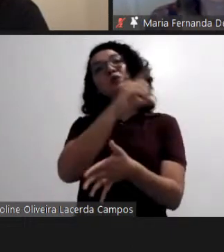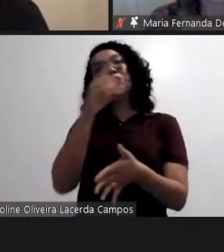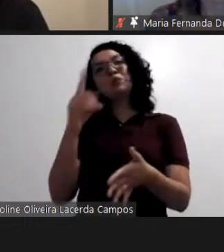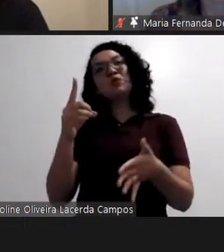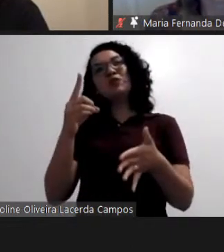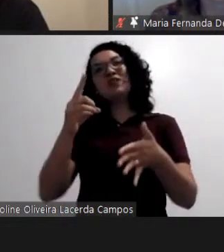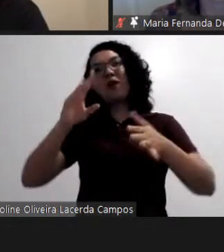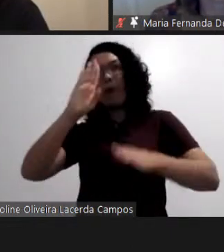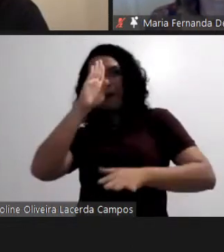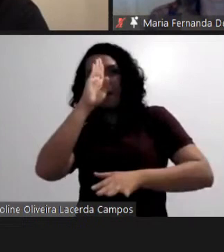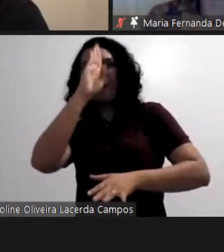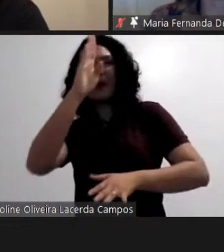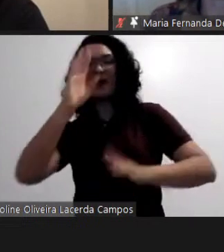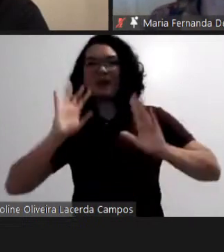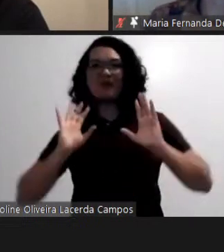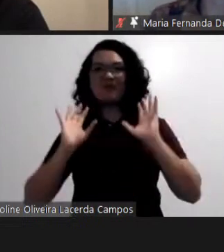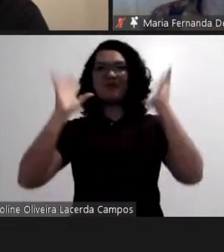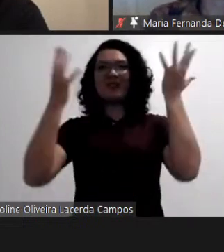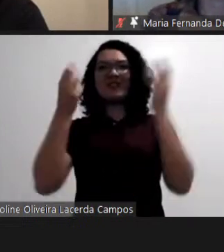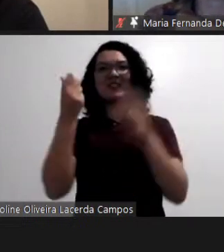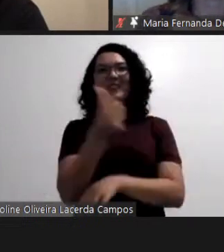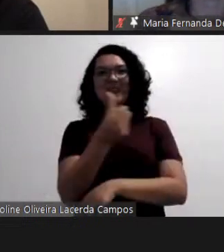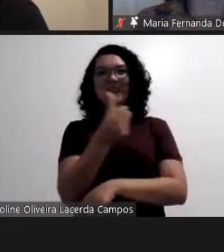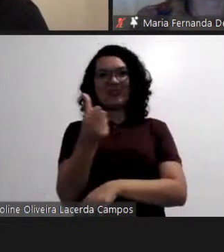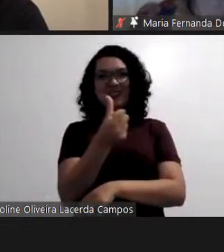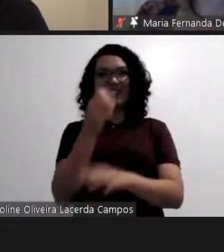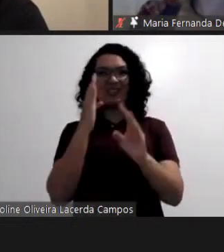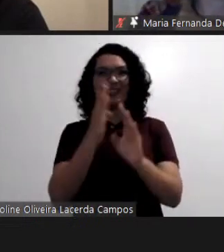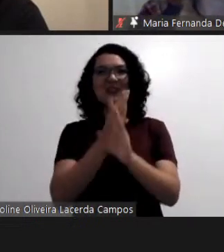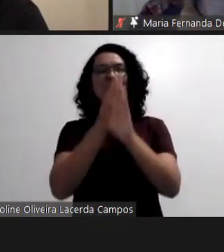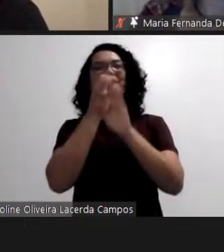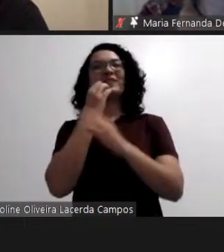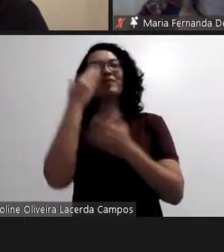apoteótico dia do Sexto Enanparq. Obrigado a